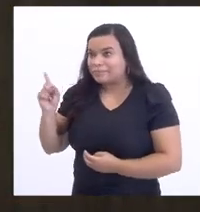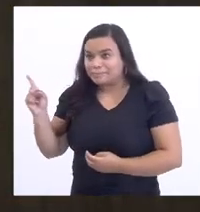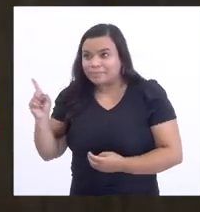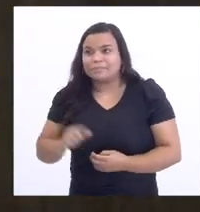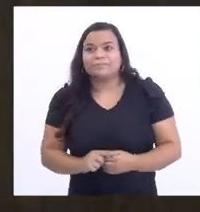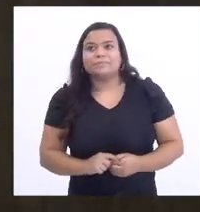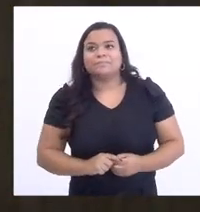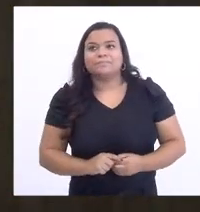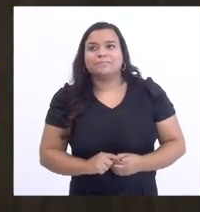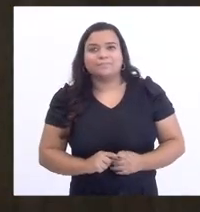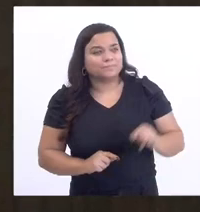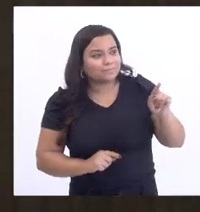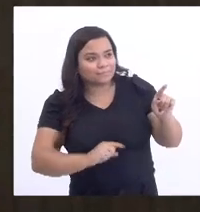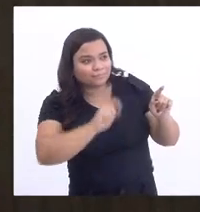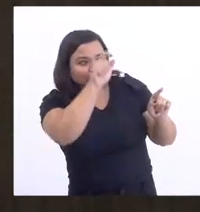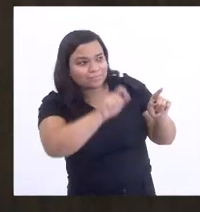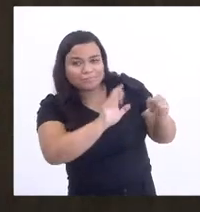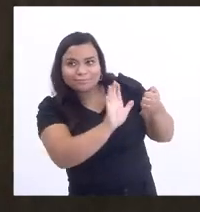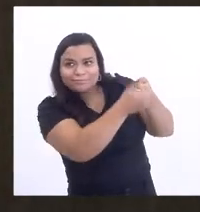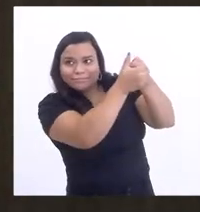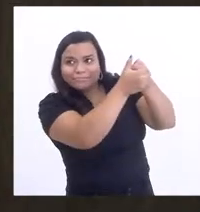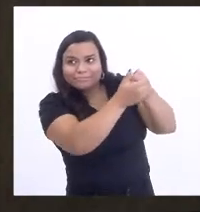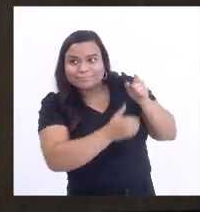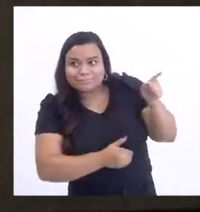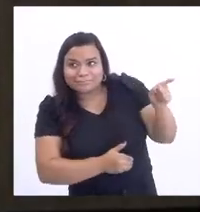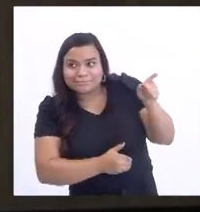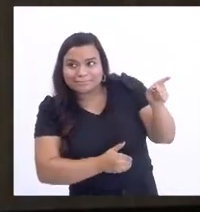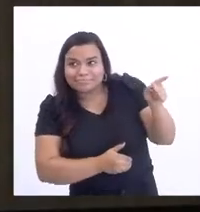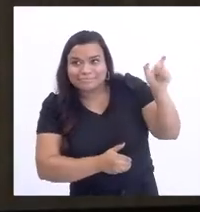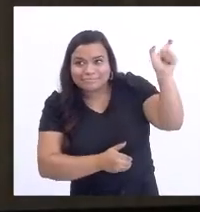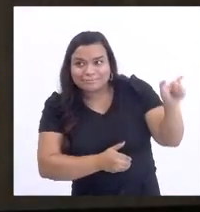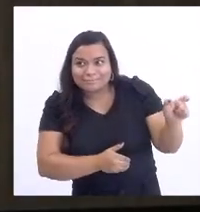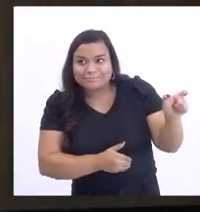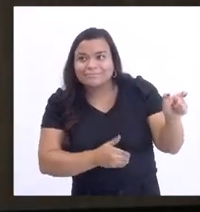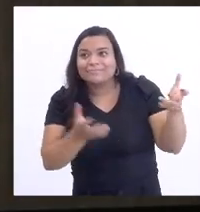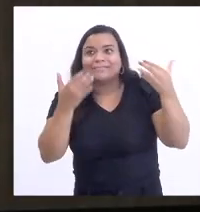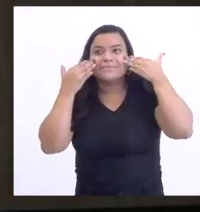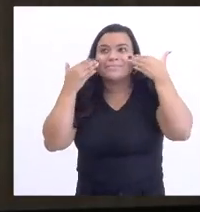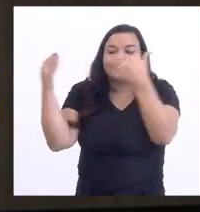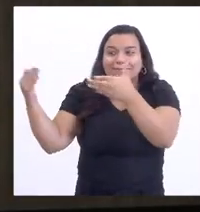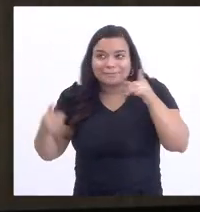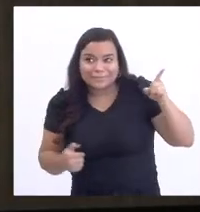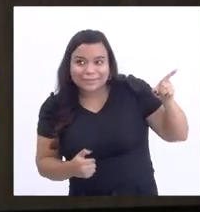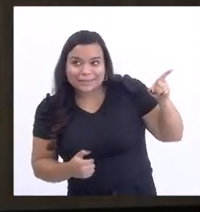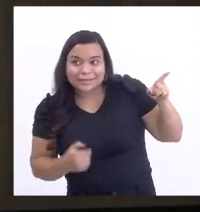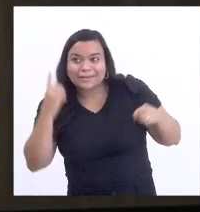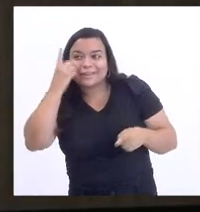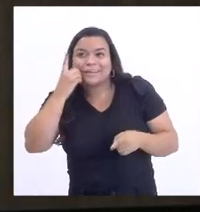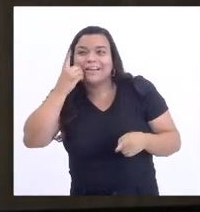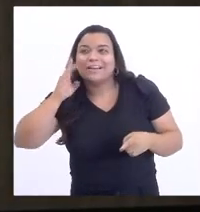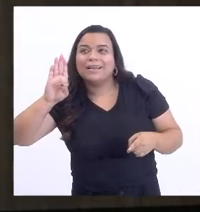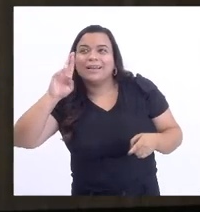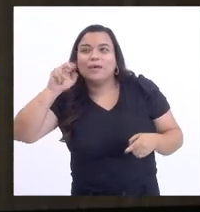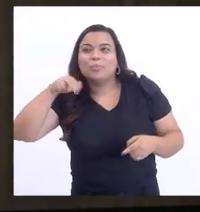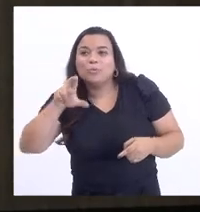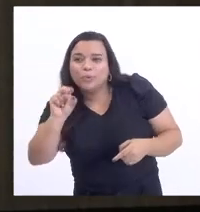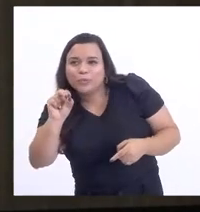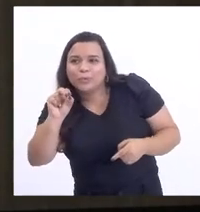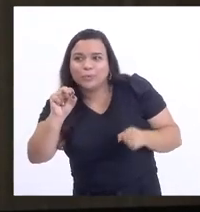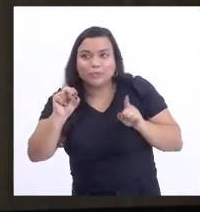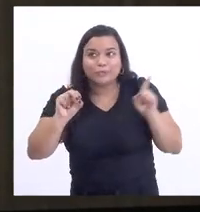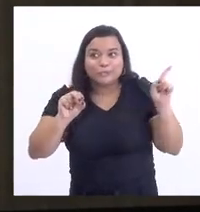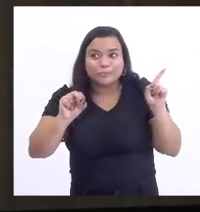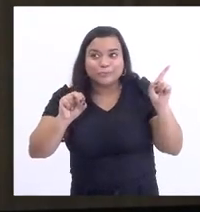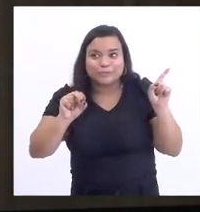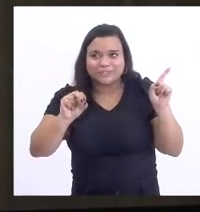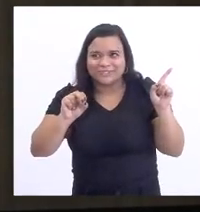aquele cidadão escondido ali, queria te apresentar, o deputado Bruno Dauari. Deputado Bruno Dauari.